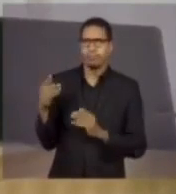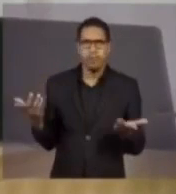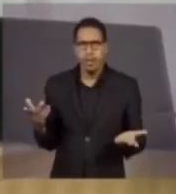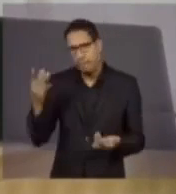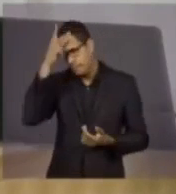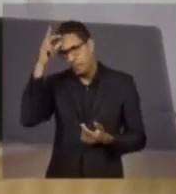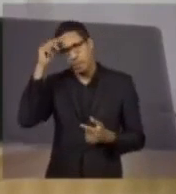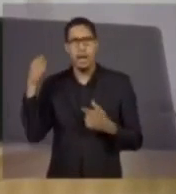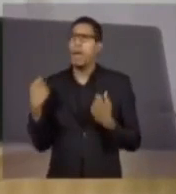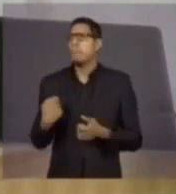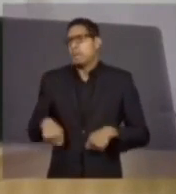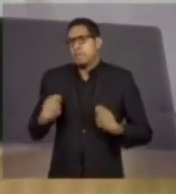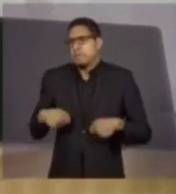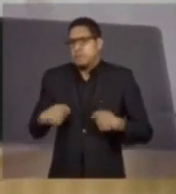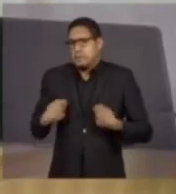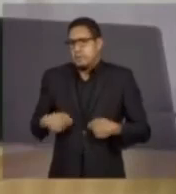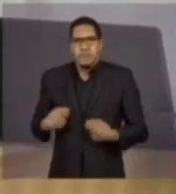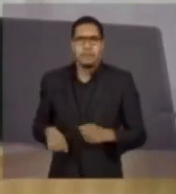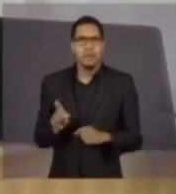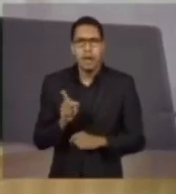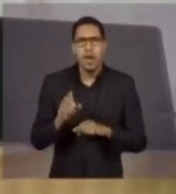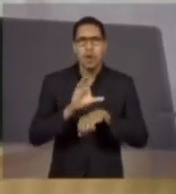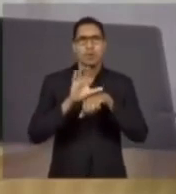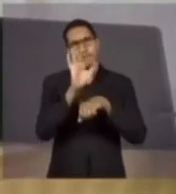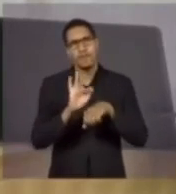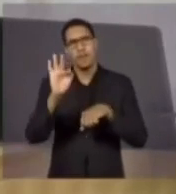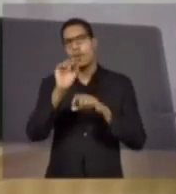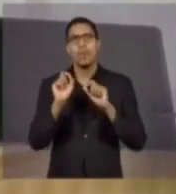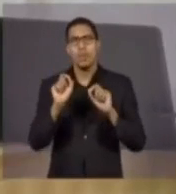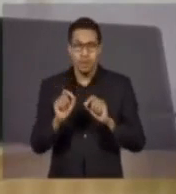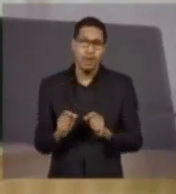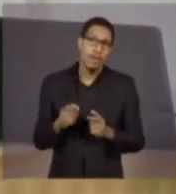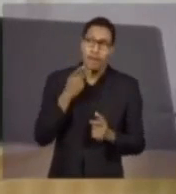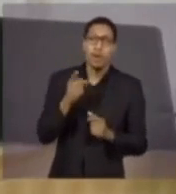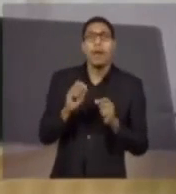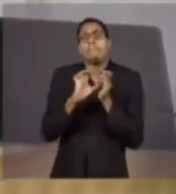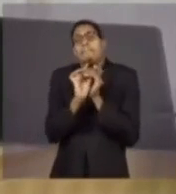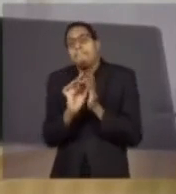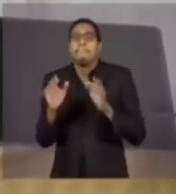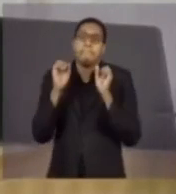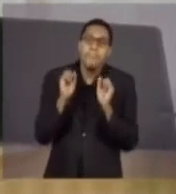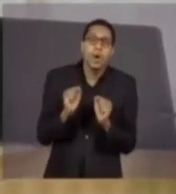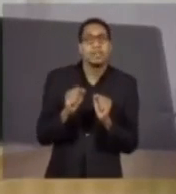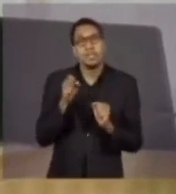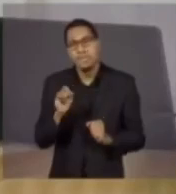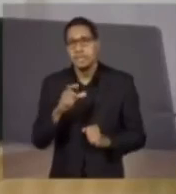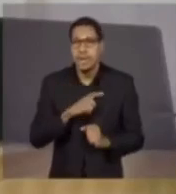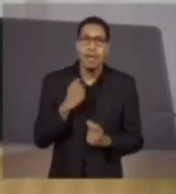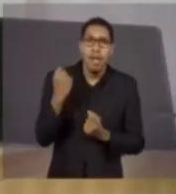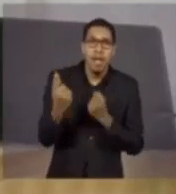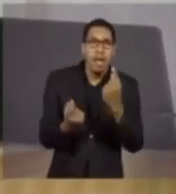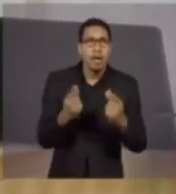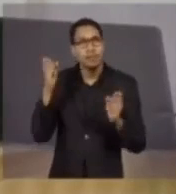obrigada a fazer essa reforma da Previdência a Constituição Federal falou que é permitido fazer o ente que tiver